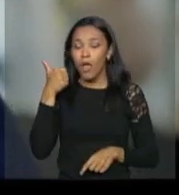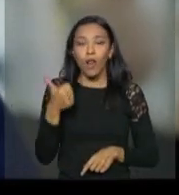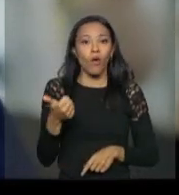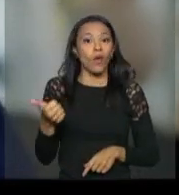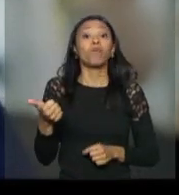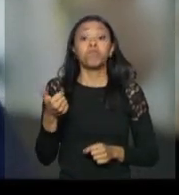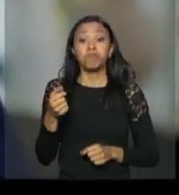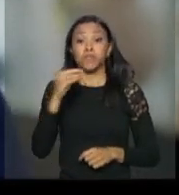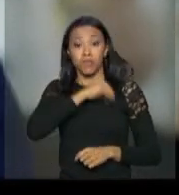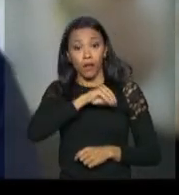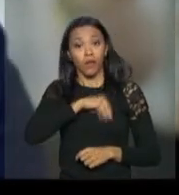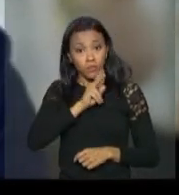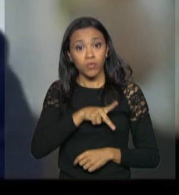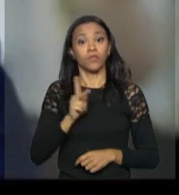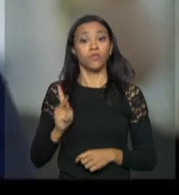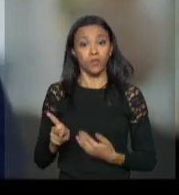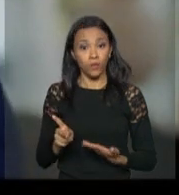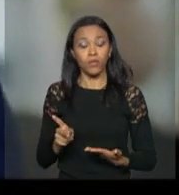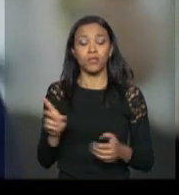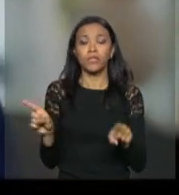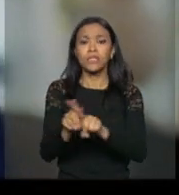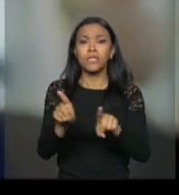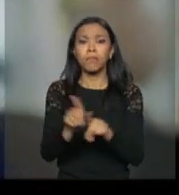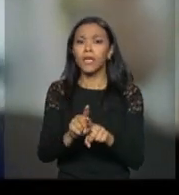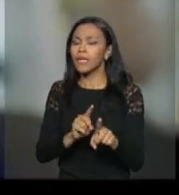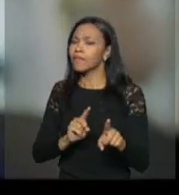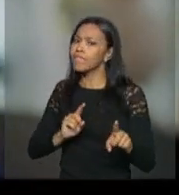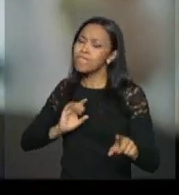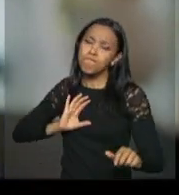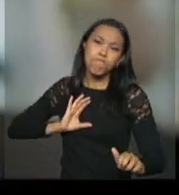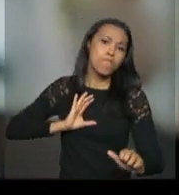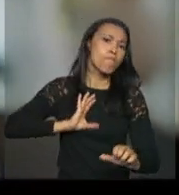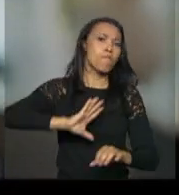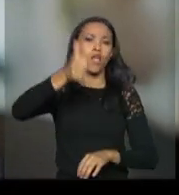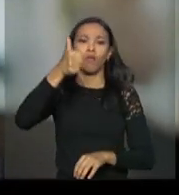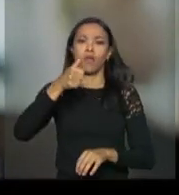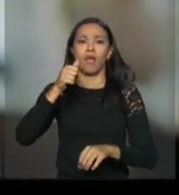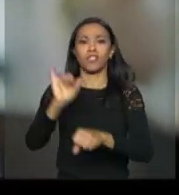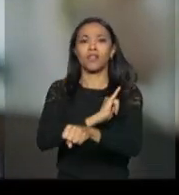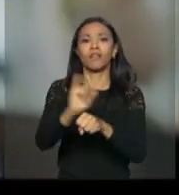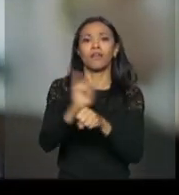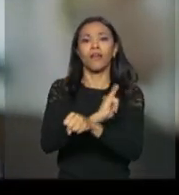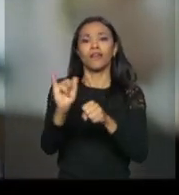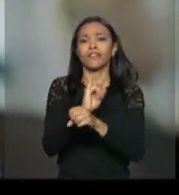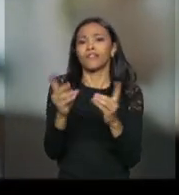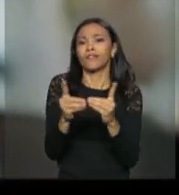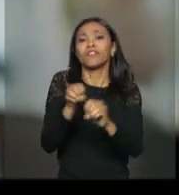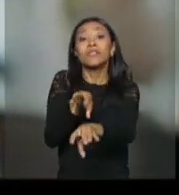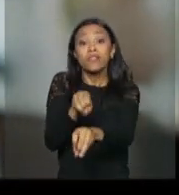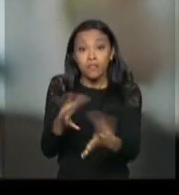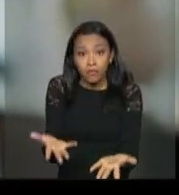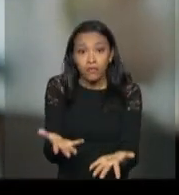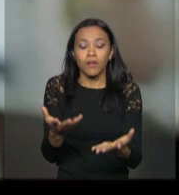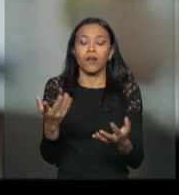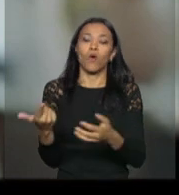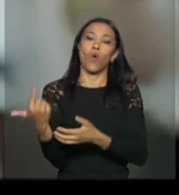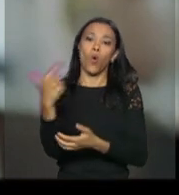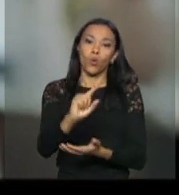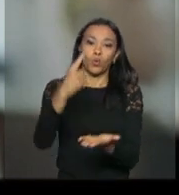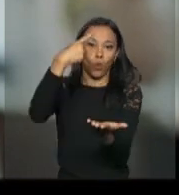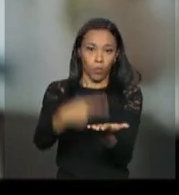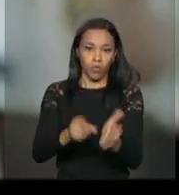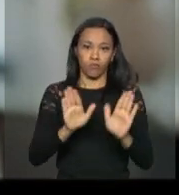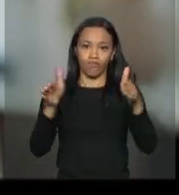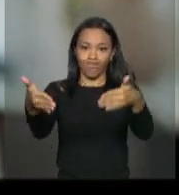salário dos professores e revolucionar a qualidade do nosso ensino. O Pacto pela Saúde